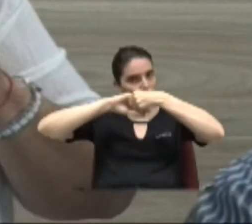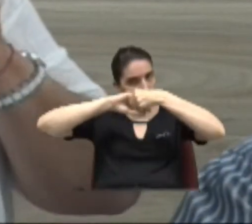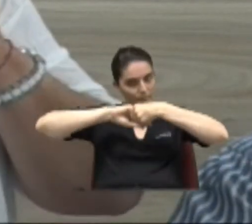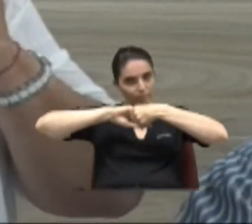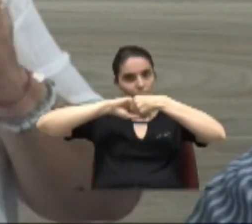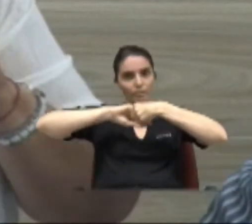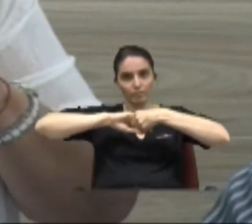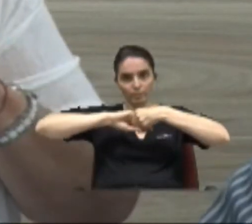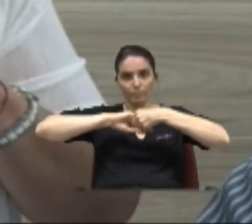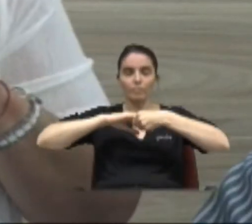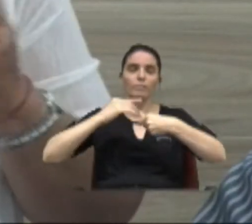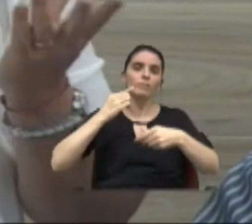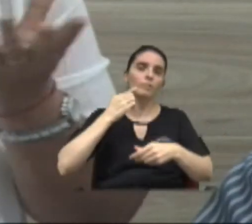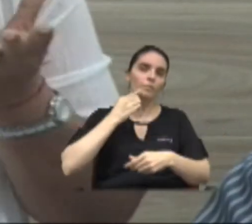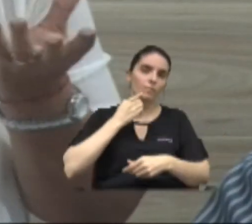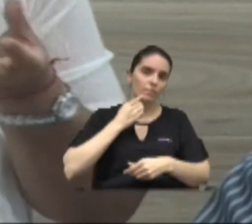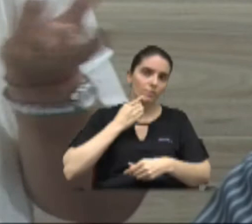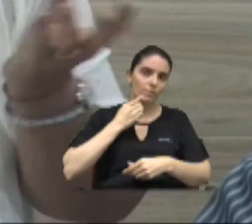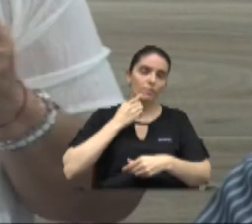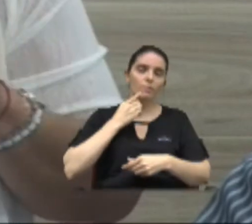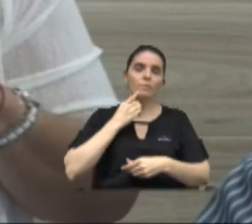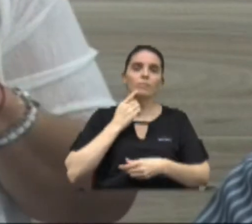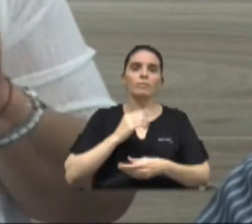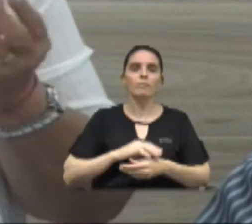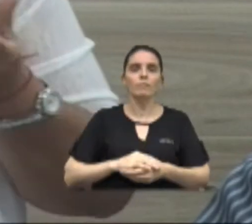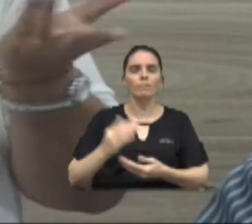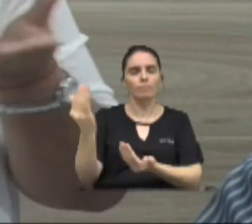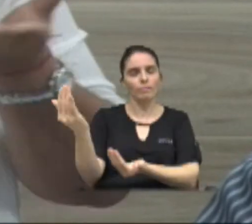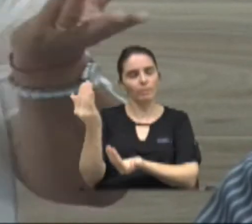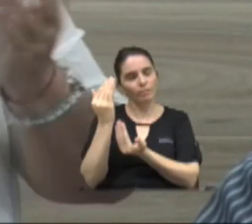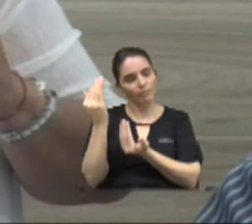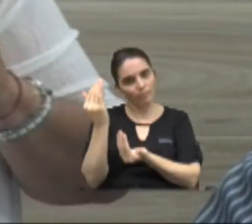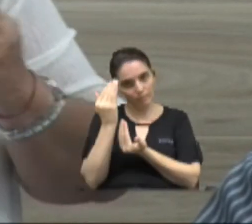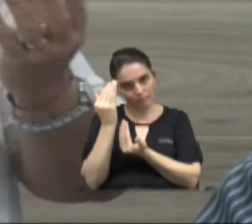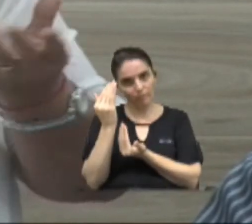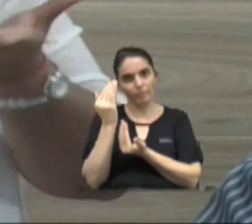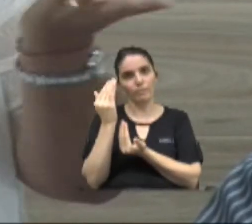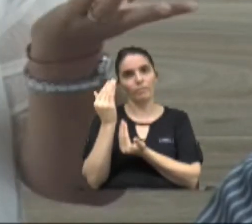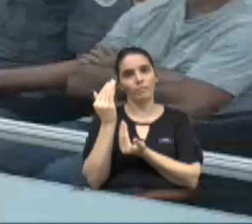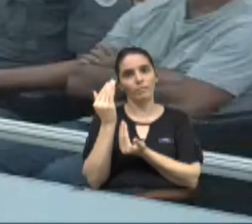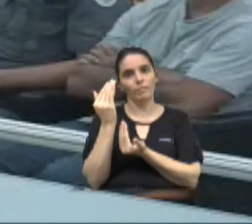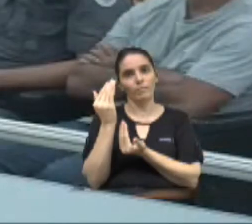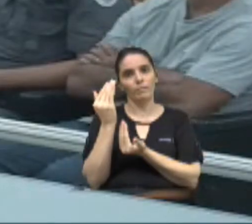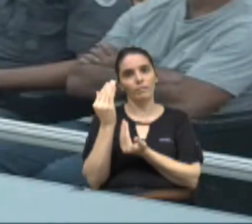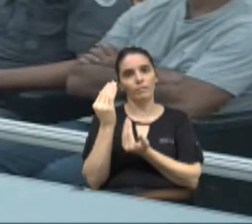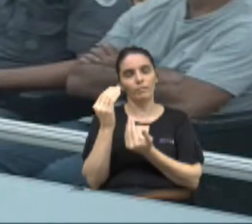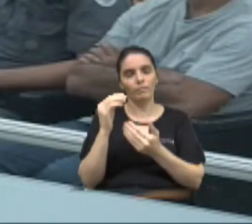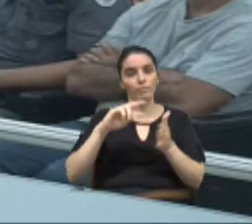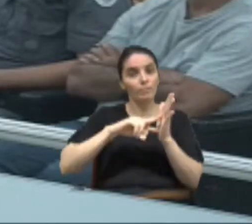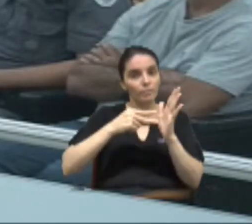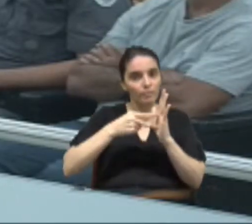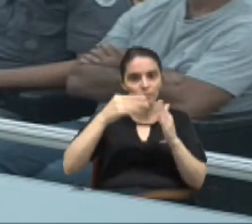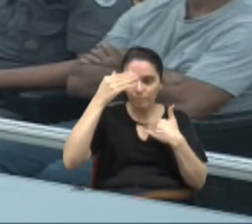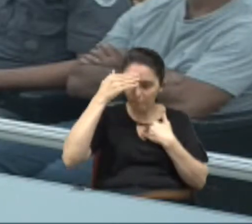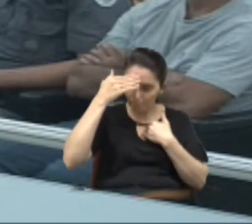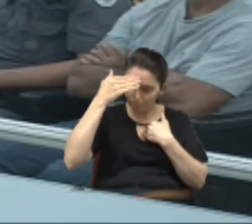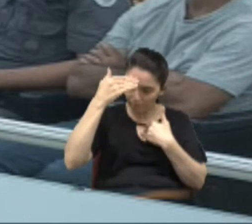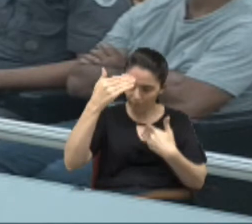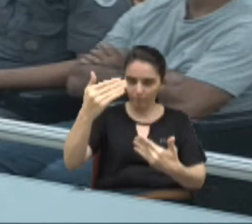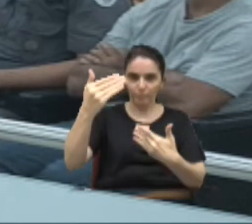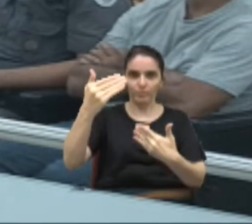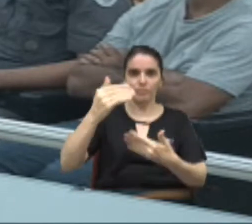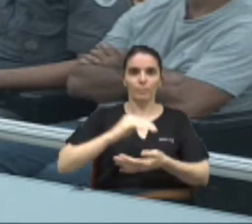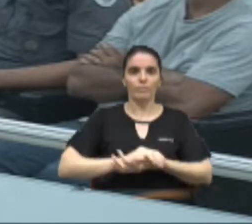tá? Cleiton, e eu acho que é isso, é uma pequena homenagem, é uma sensação de dizer muito obrigado. Né? E